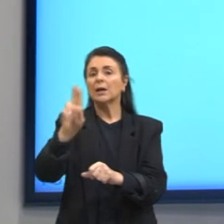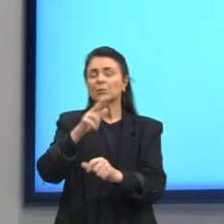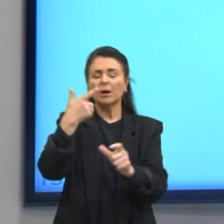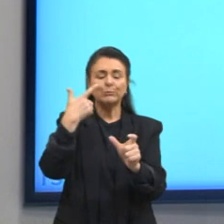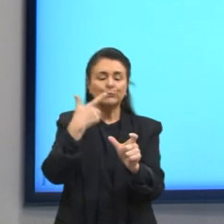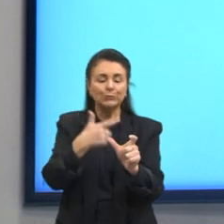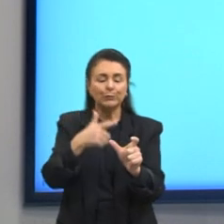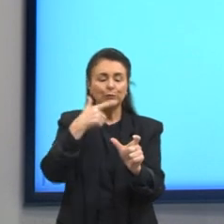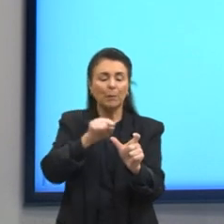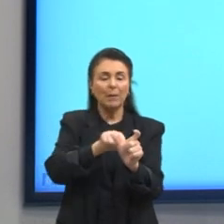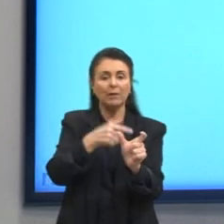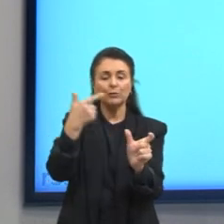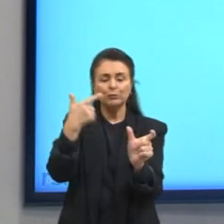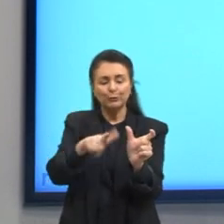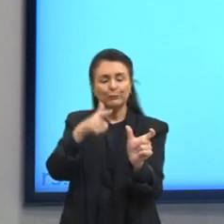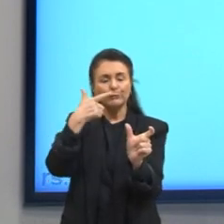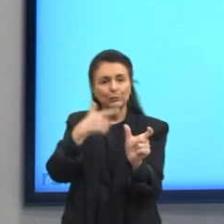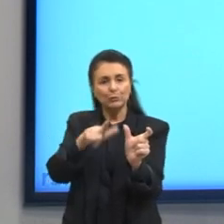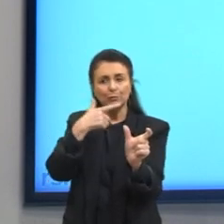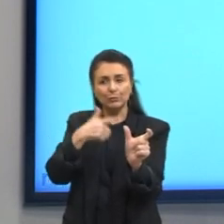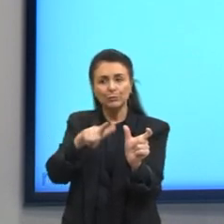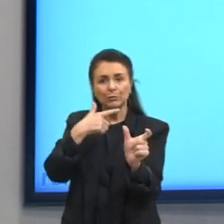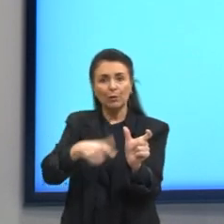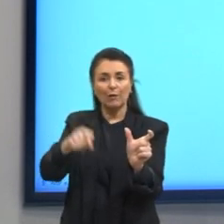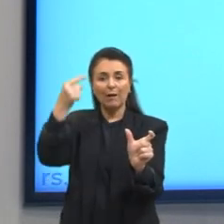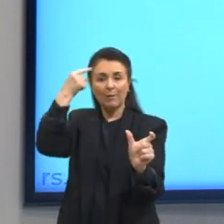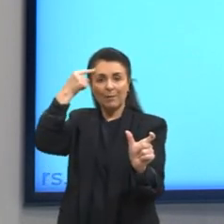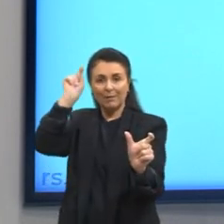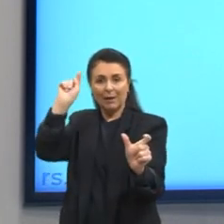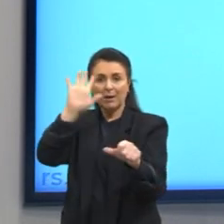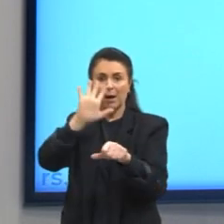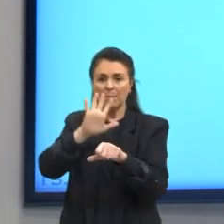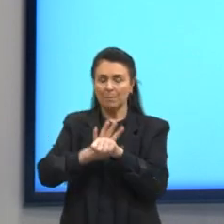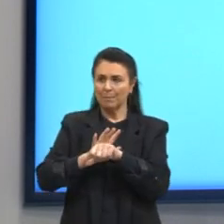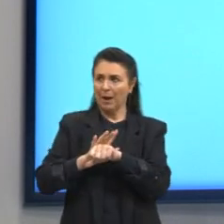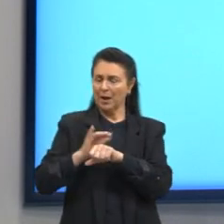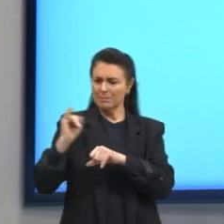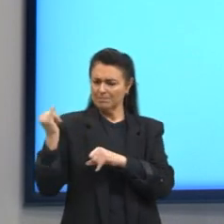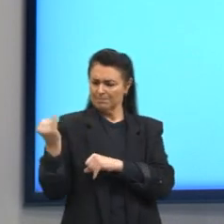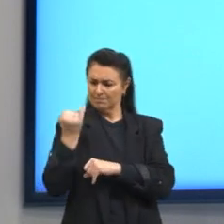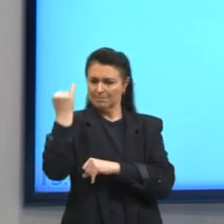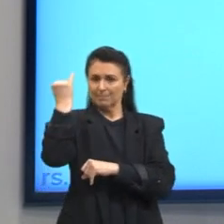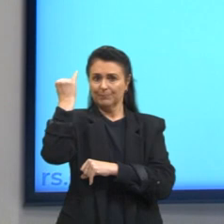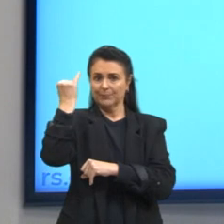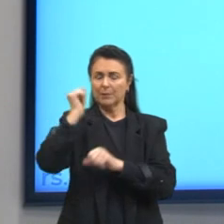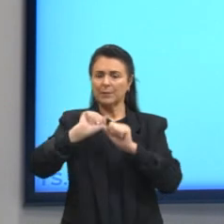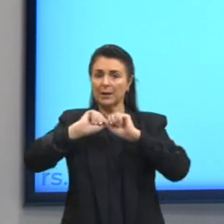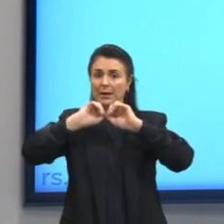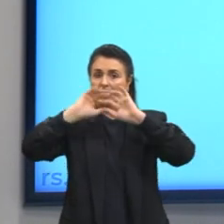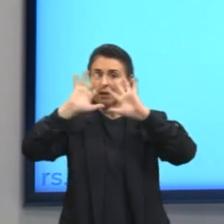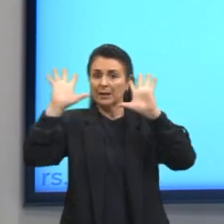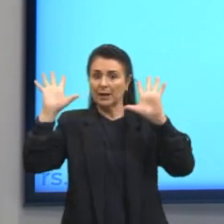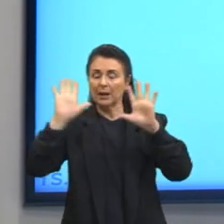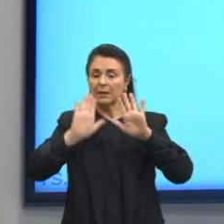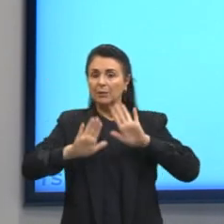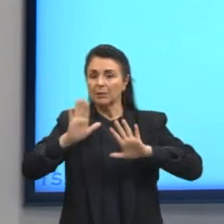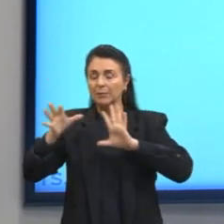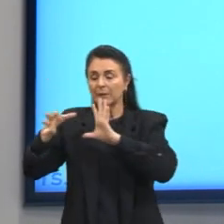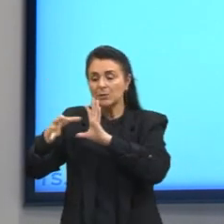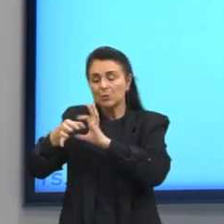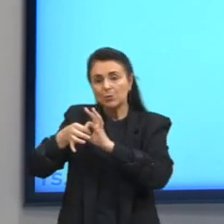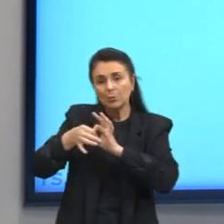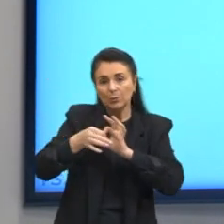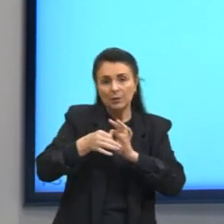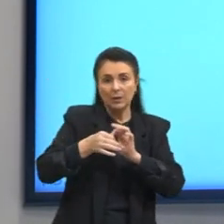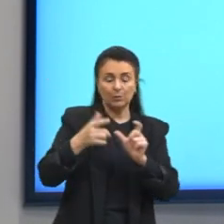a repetição de um termo ou de uma ideia para dar maior ênfase ou clareza dependendo do contexto da intenção do falante